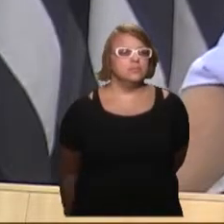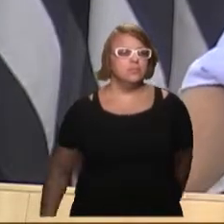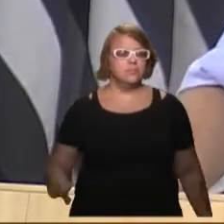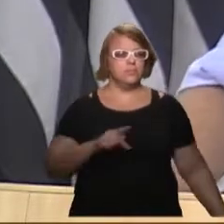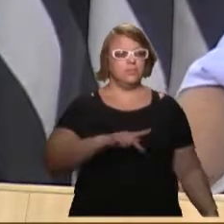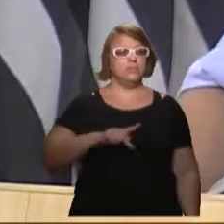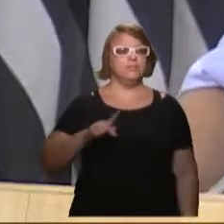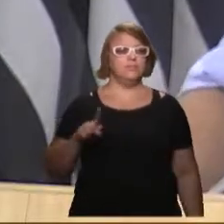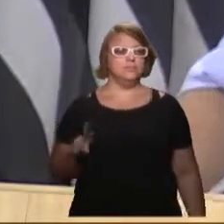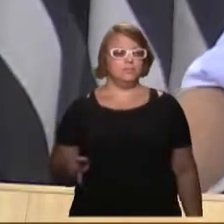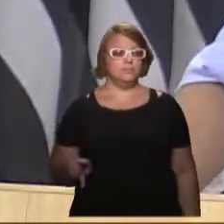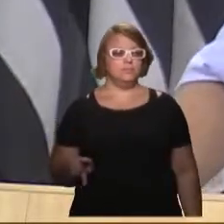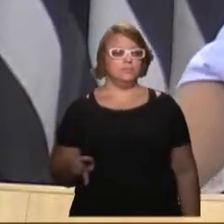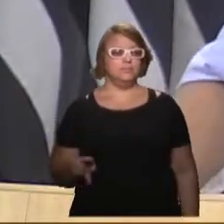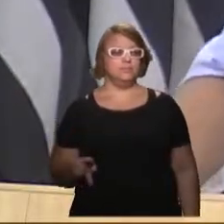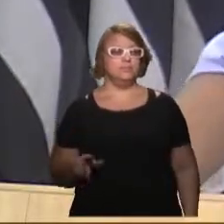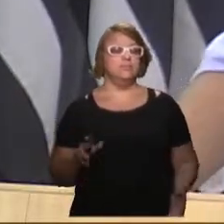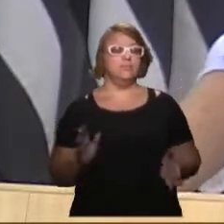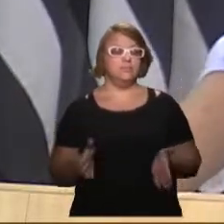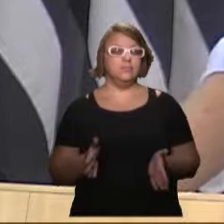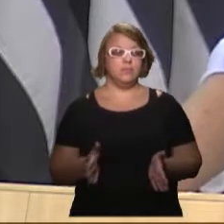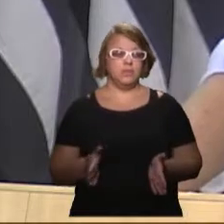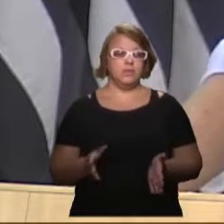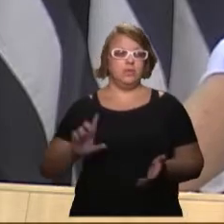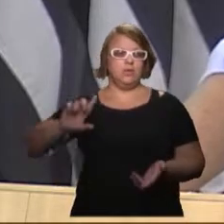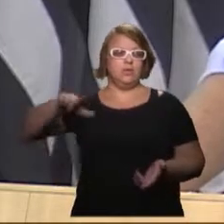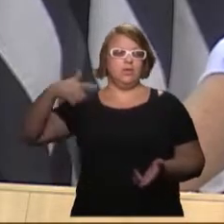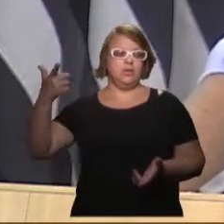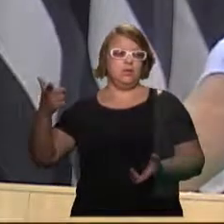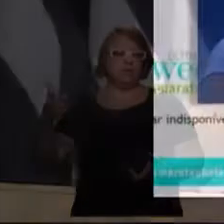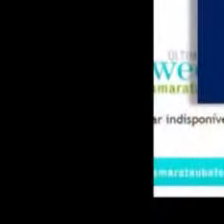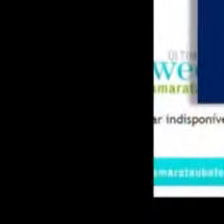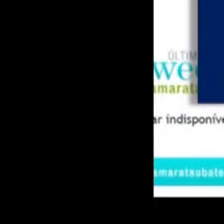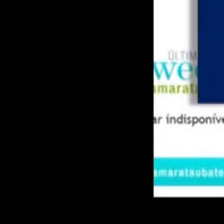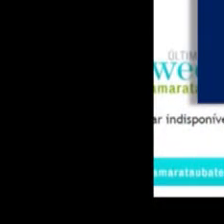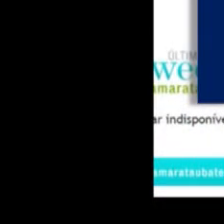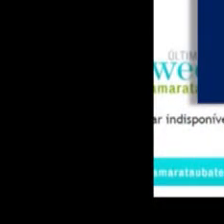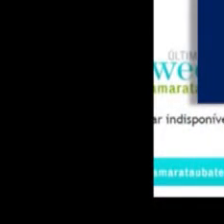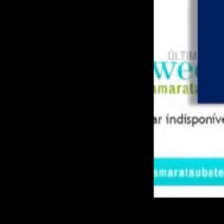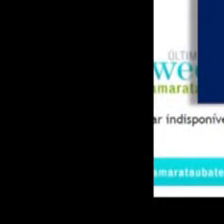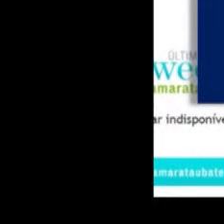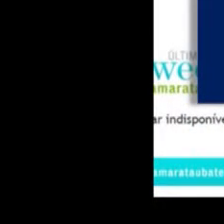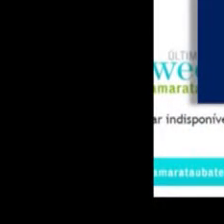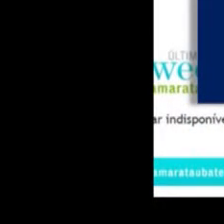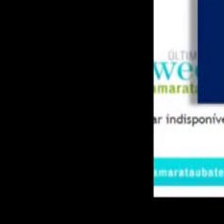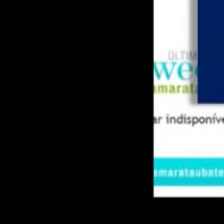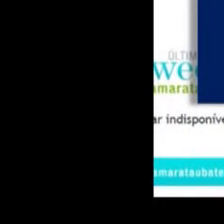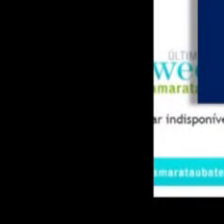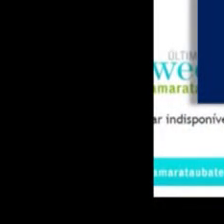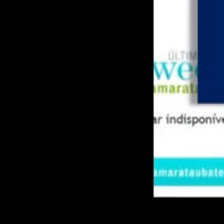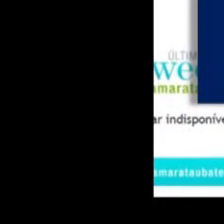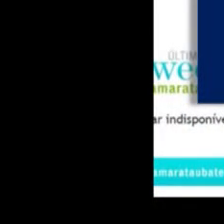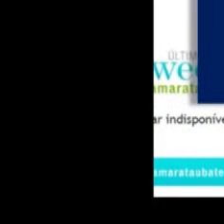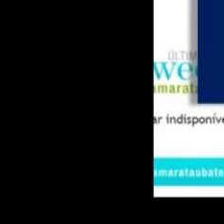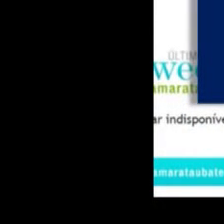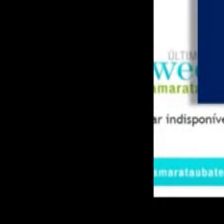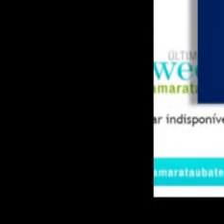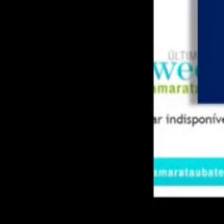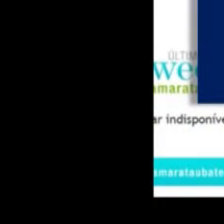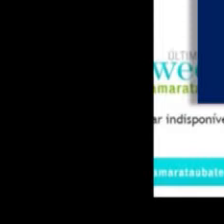Presidente, agora eu quero ter uma outra imagem também, por gentileza. Tá. Aqui está a